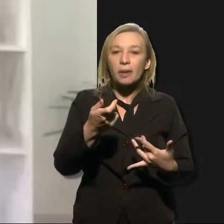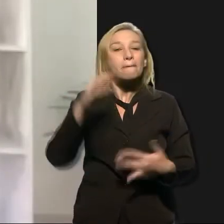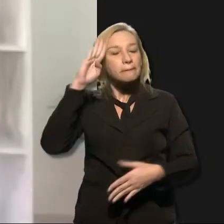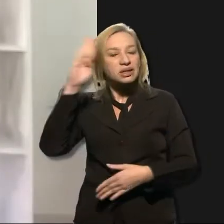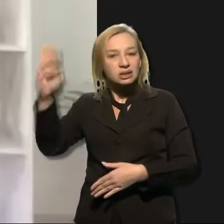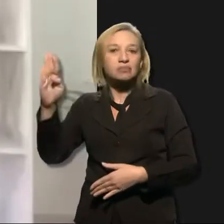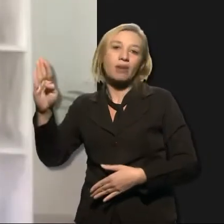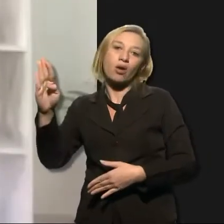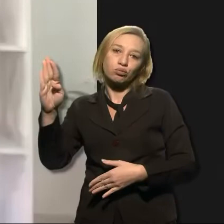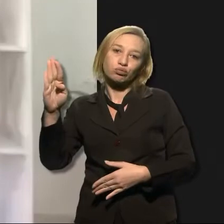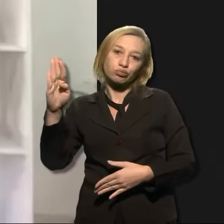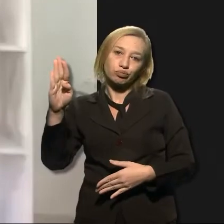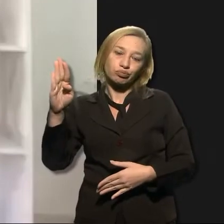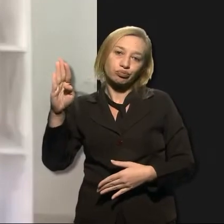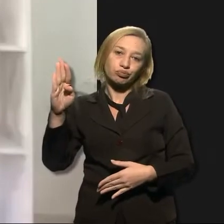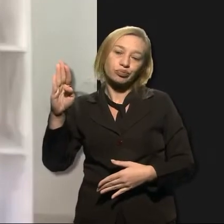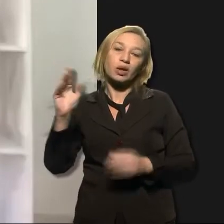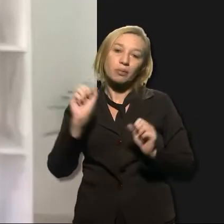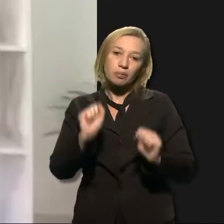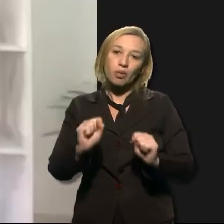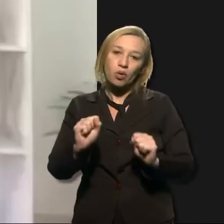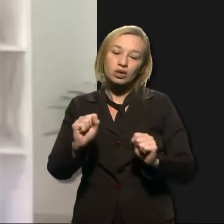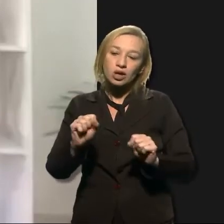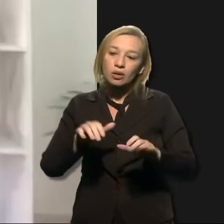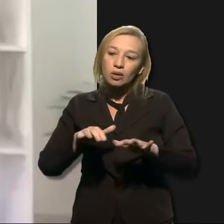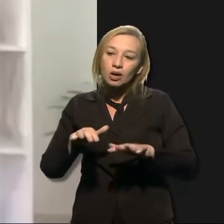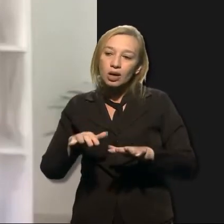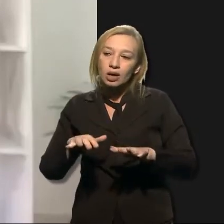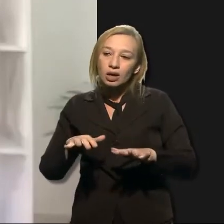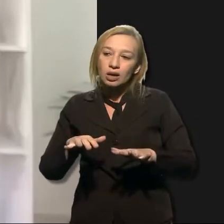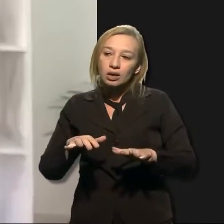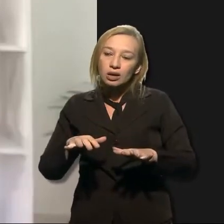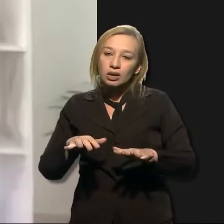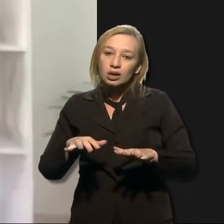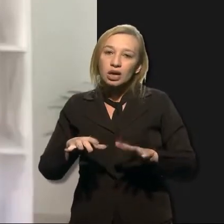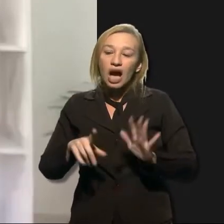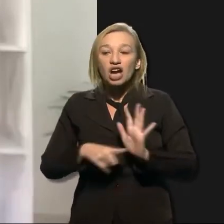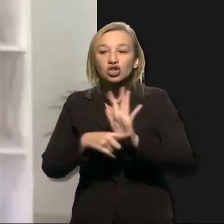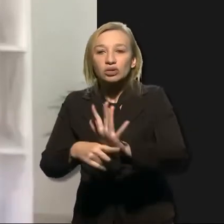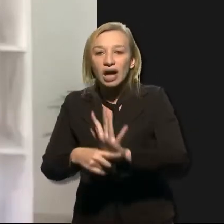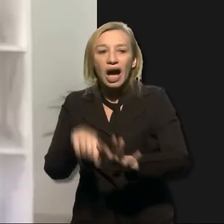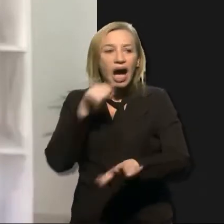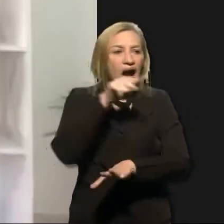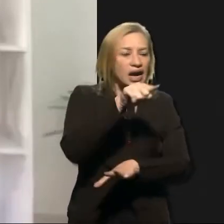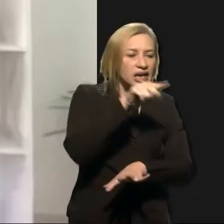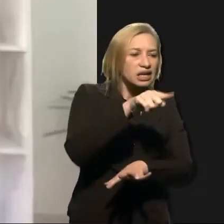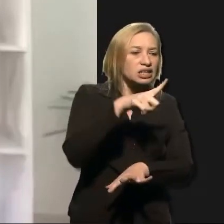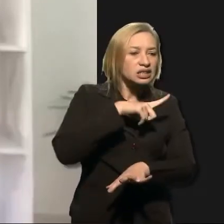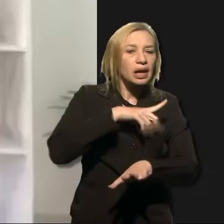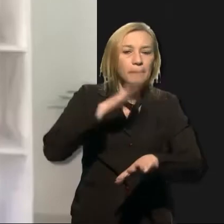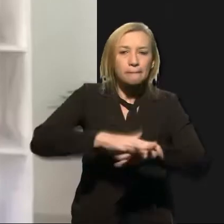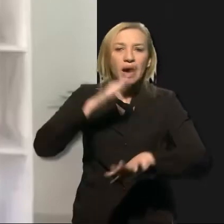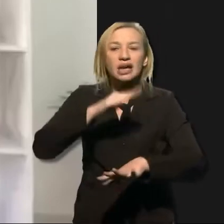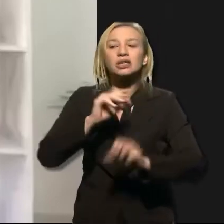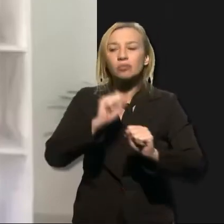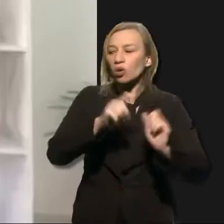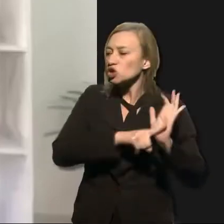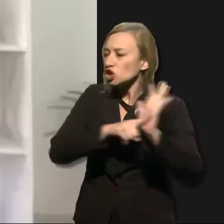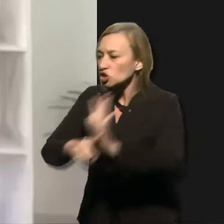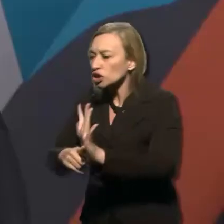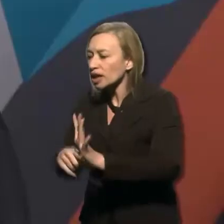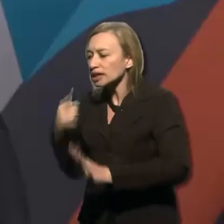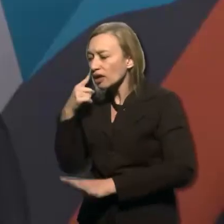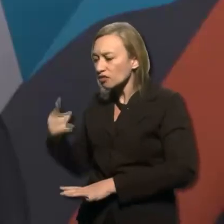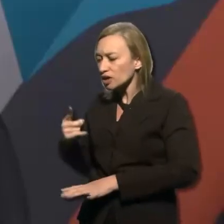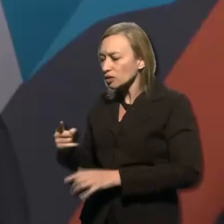seja a palavra principal, a ferramenta principal que pode mover aqueles que têm mais, aqueles que têm